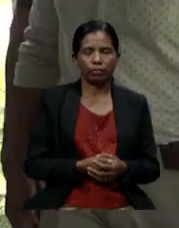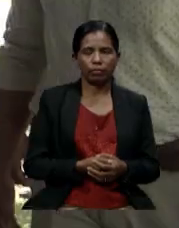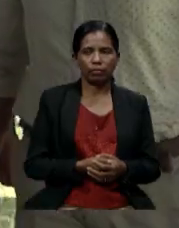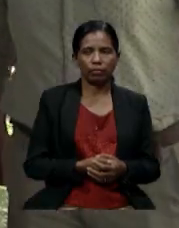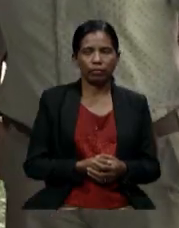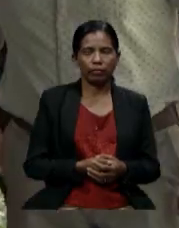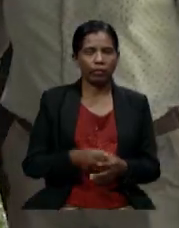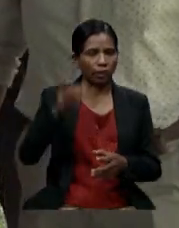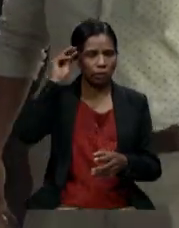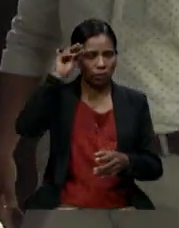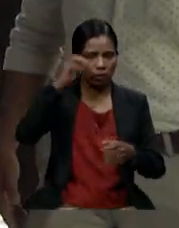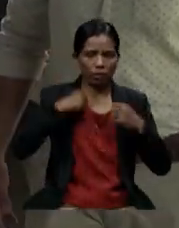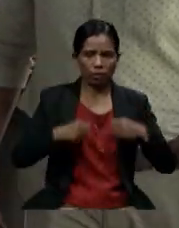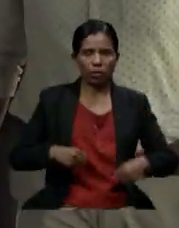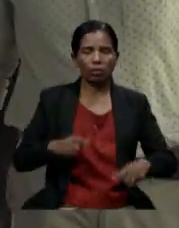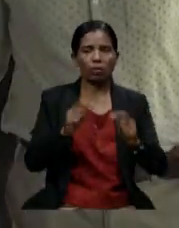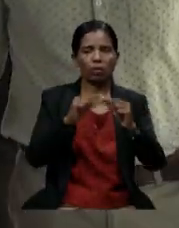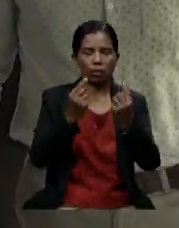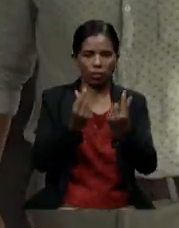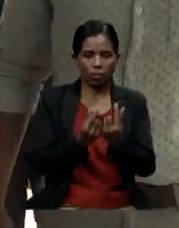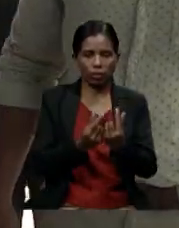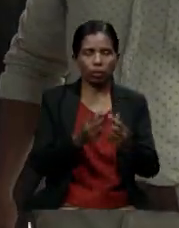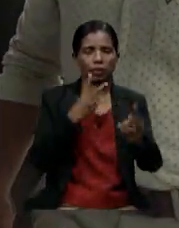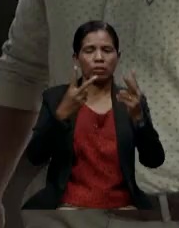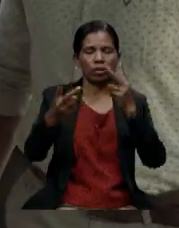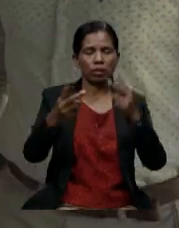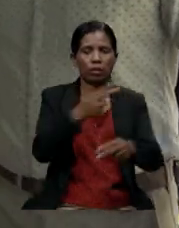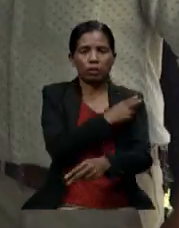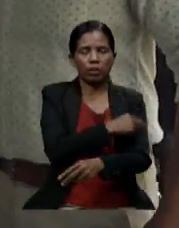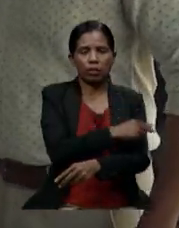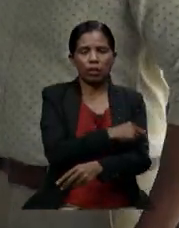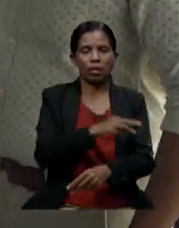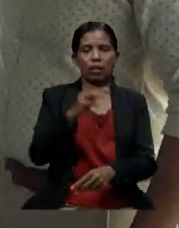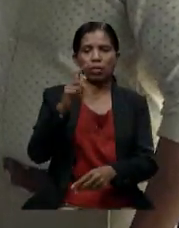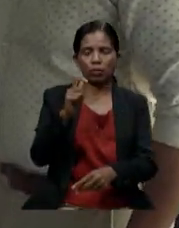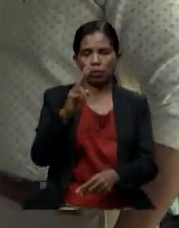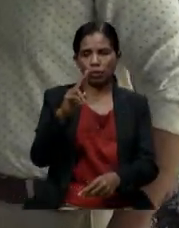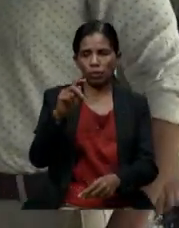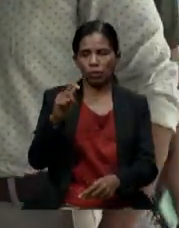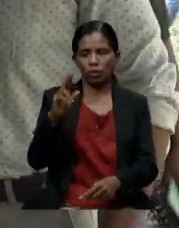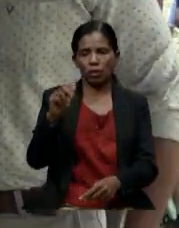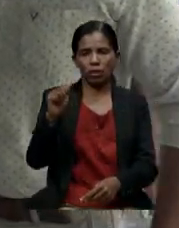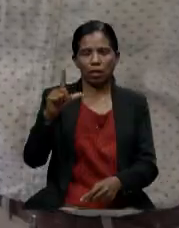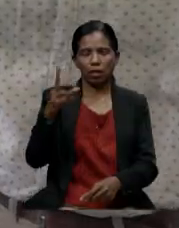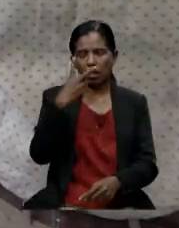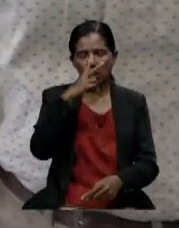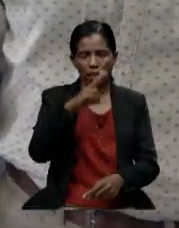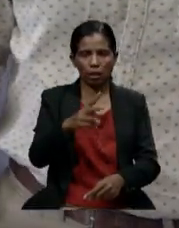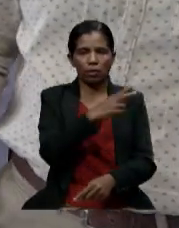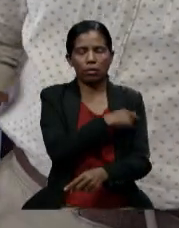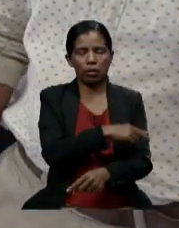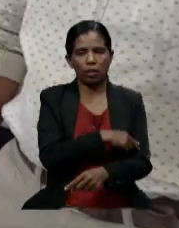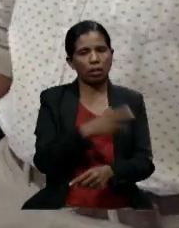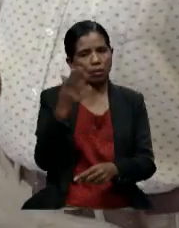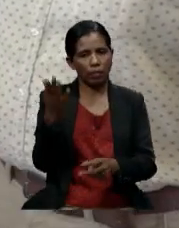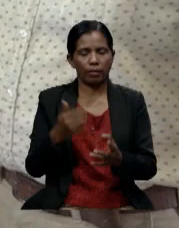Foi ministra Saúde Rony Equipa ala visita ba Centro Saúde Mejara Tutuala onde haria condição no facilidade e Centro Saúde refere. E a